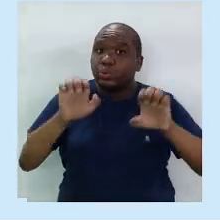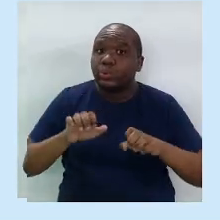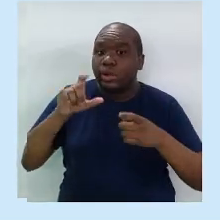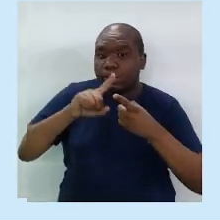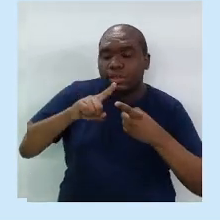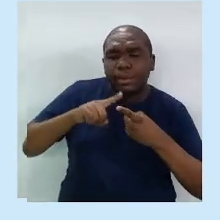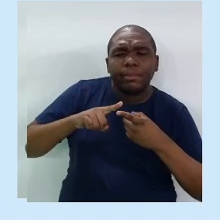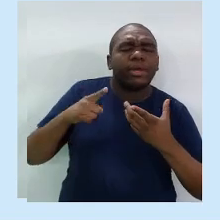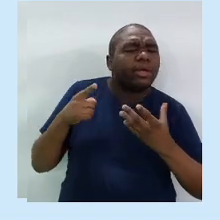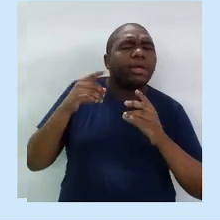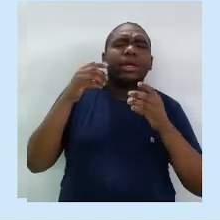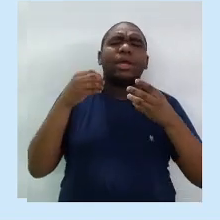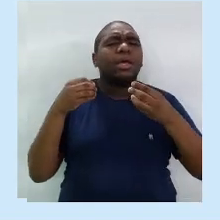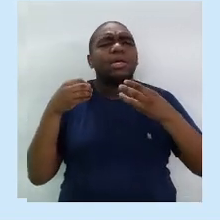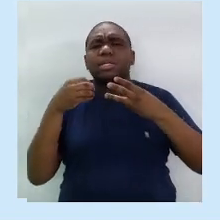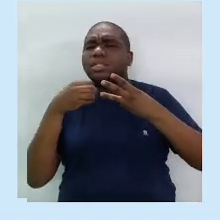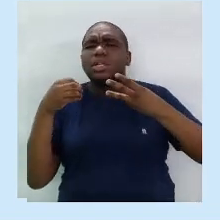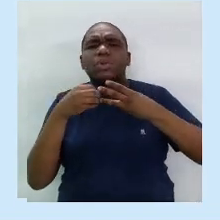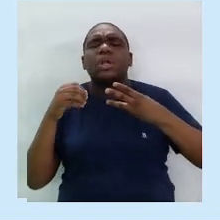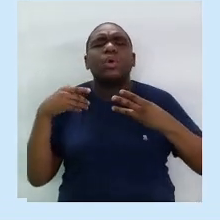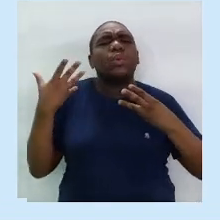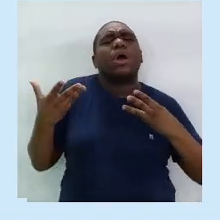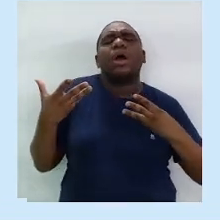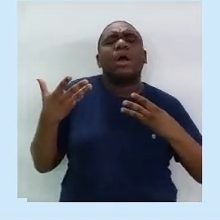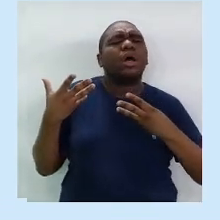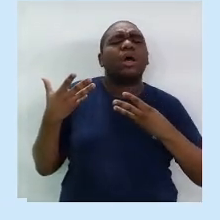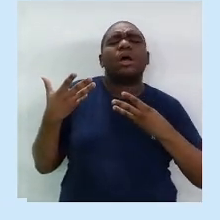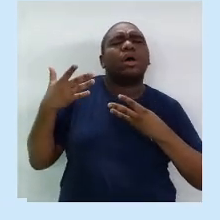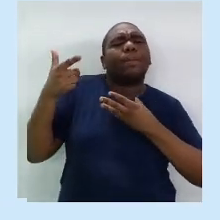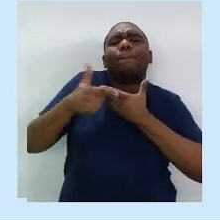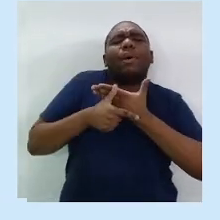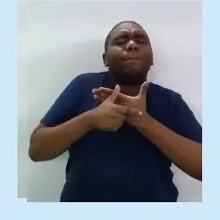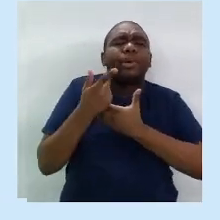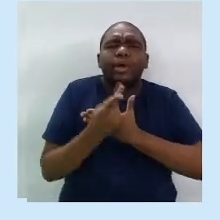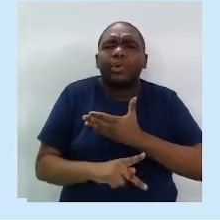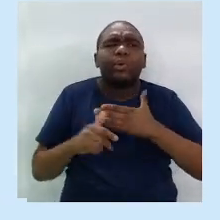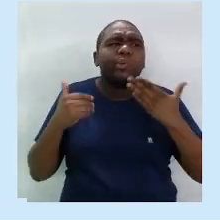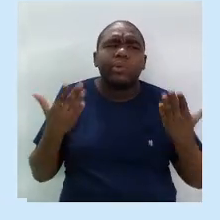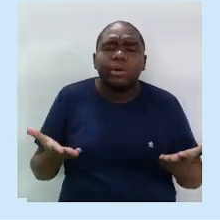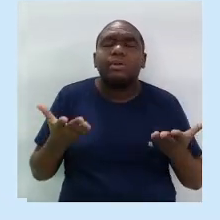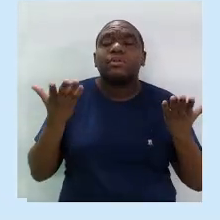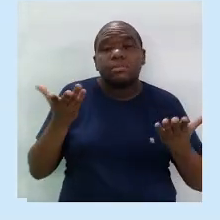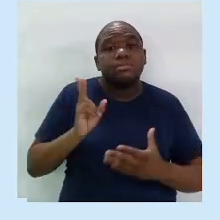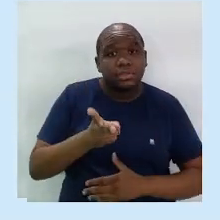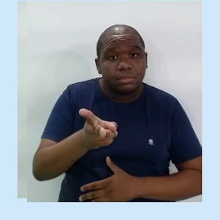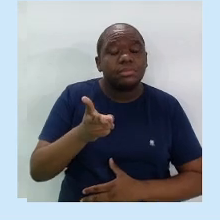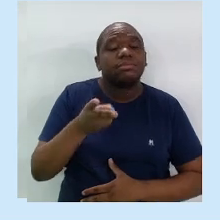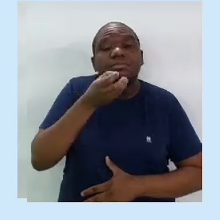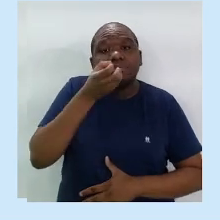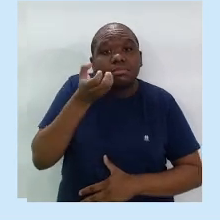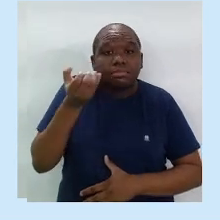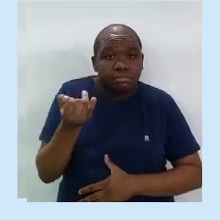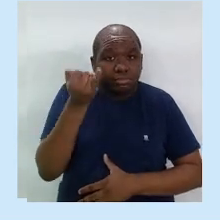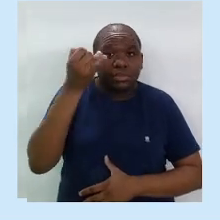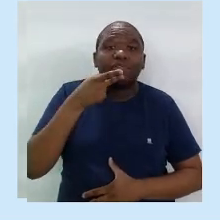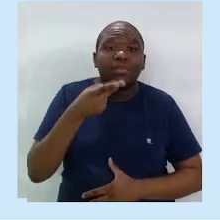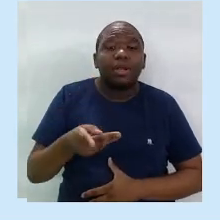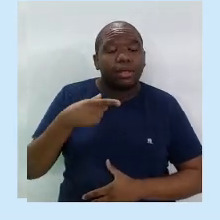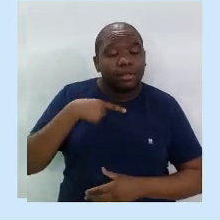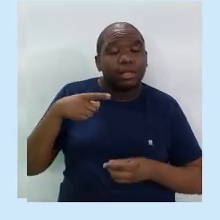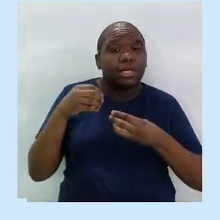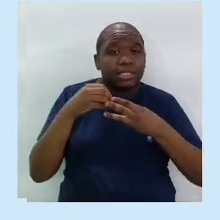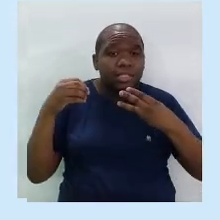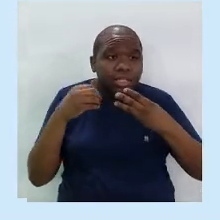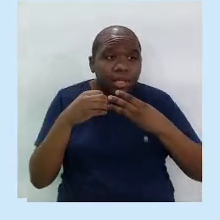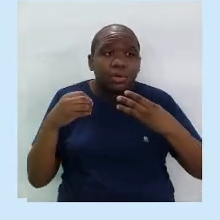função da célula. Mas quando se fala de célula, é comum dizer que uma célula